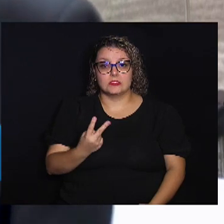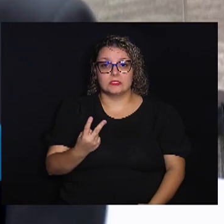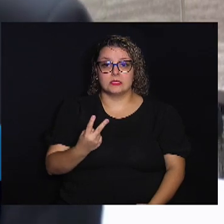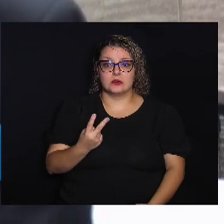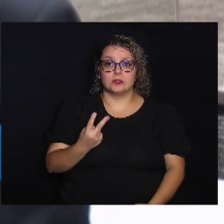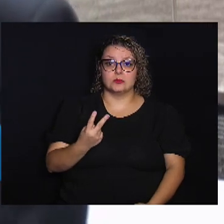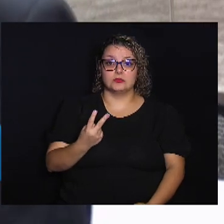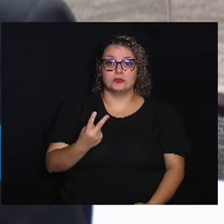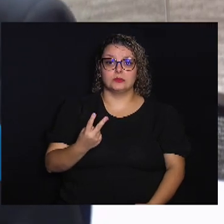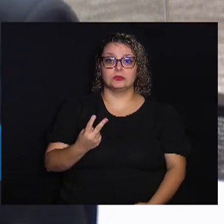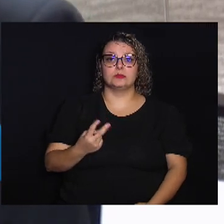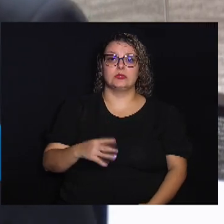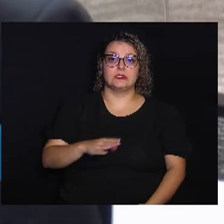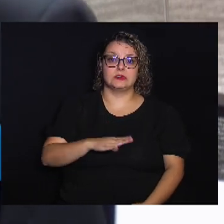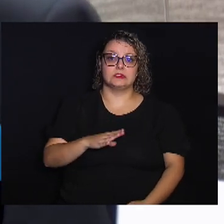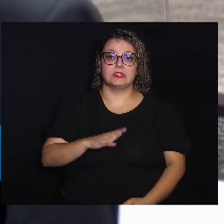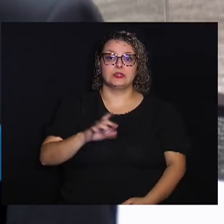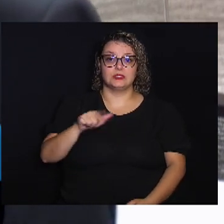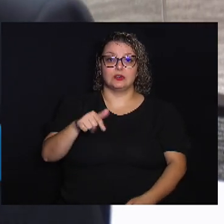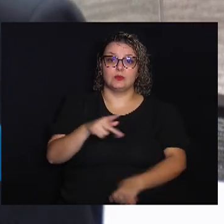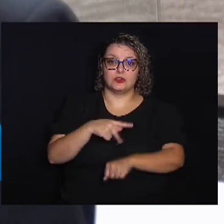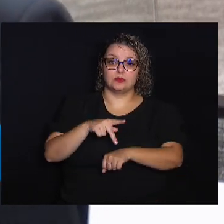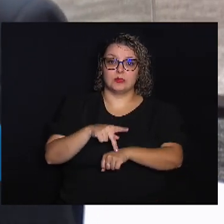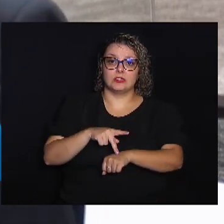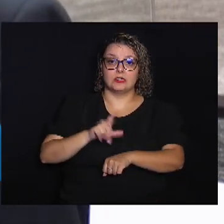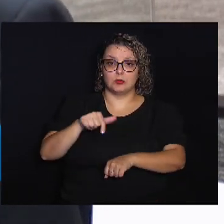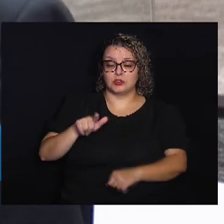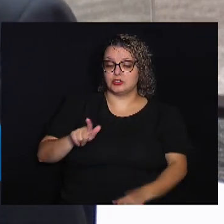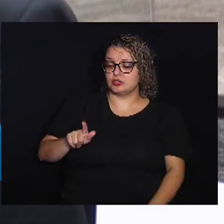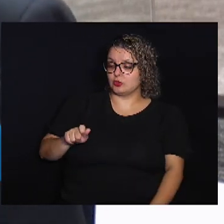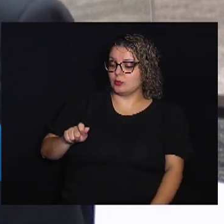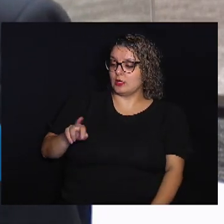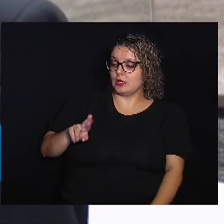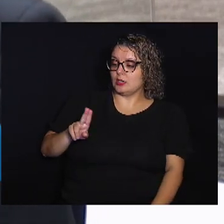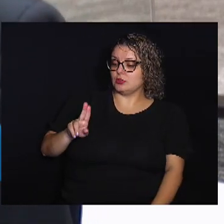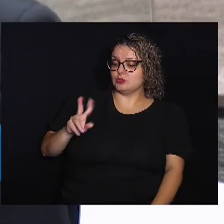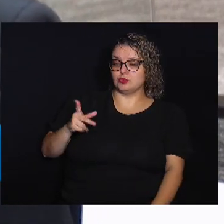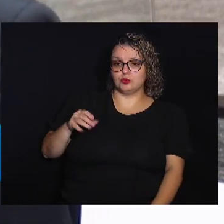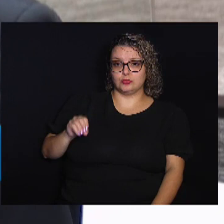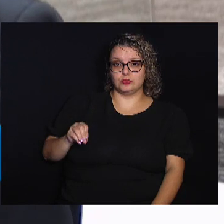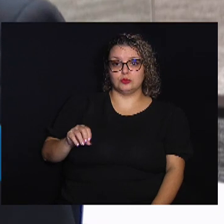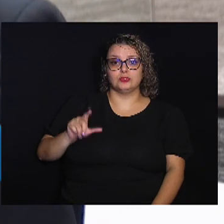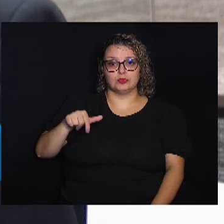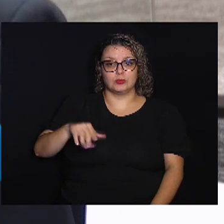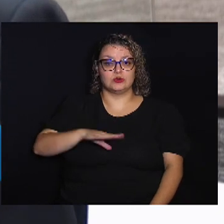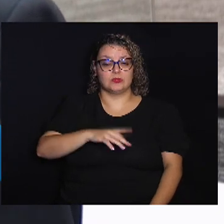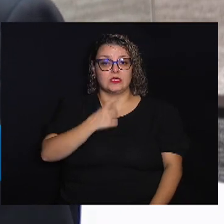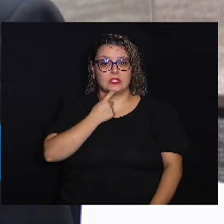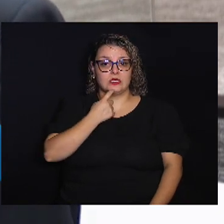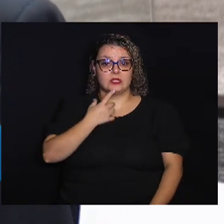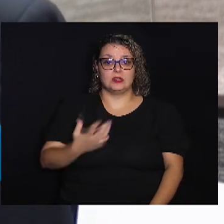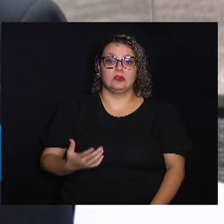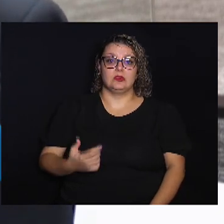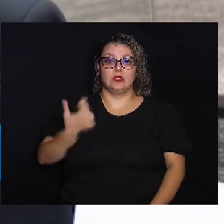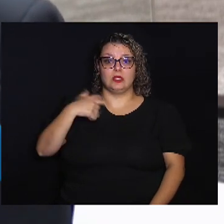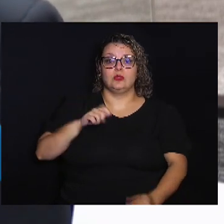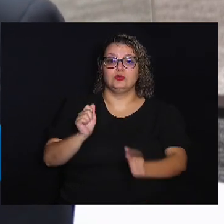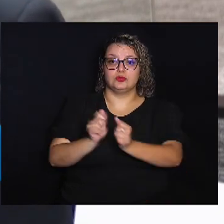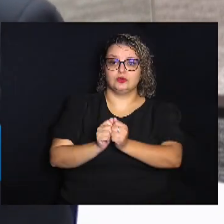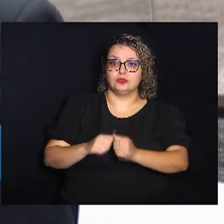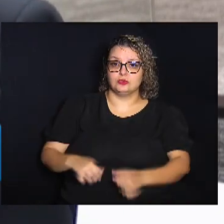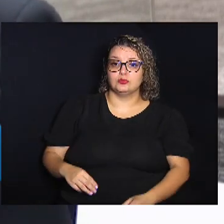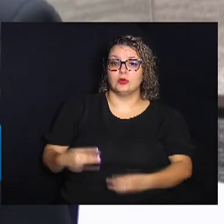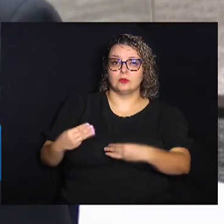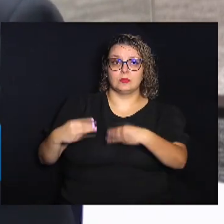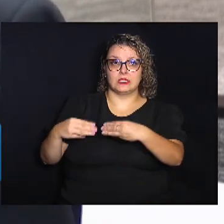né? Depois de Guarulhos, do estado de São Paulo, é Campinas. Então, esse vereador aqui está fazendo essa moção junto com a ministra Nilza para que venha